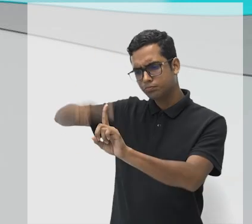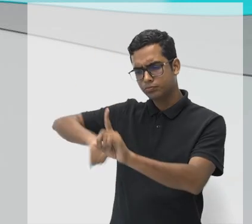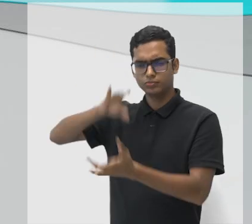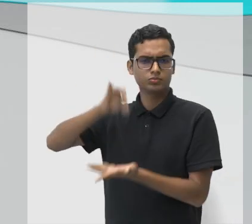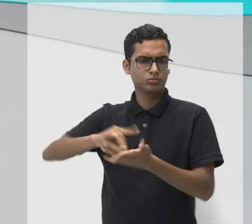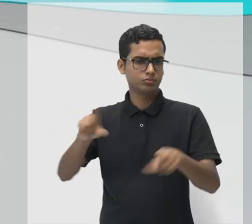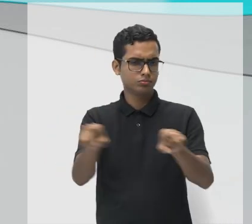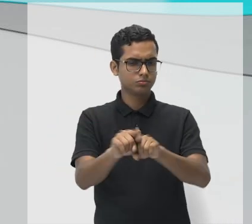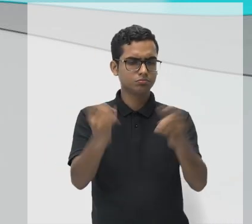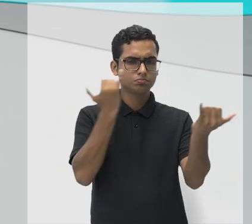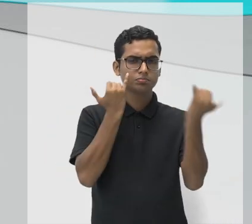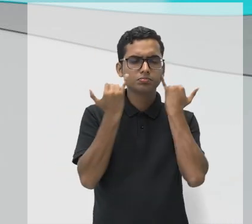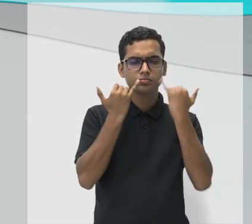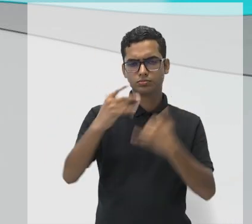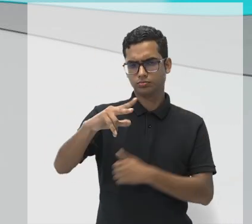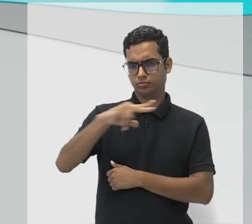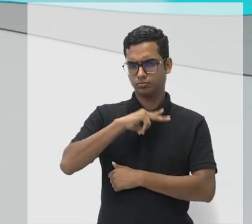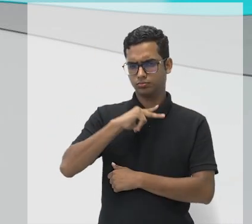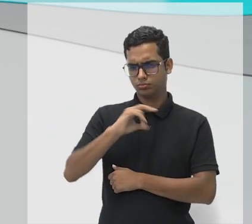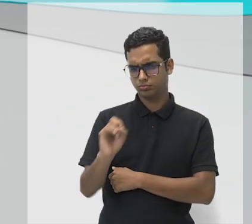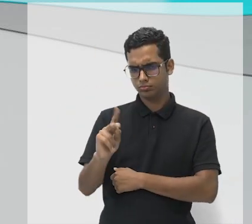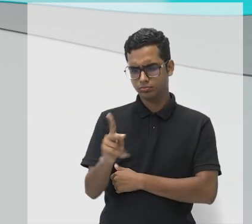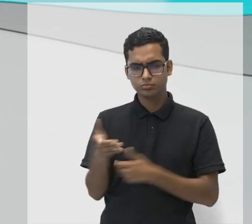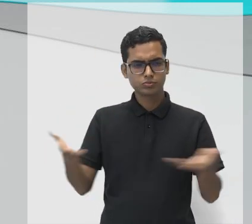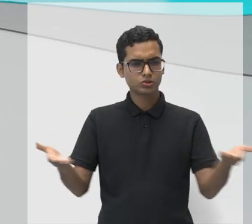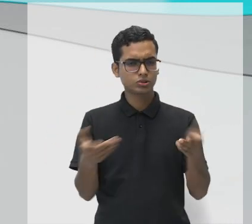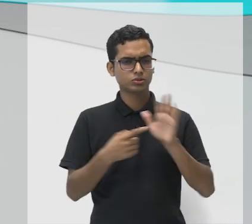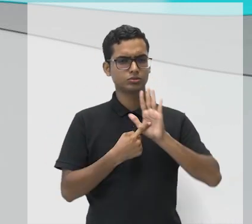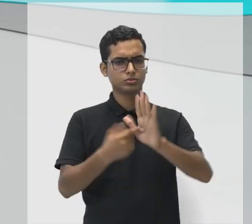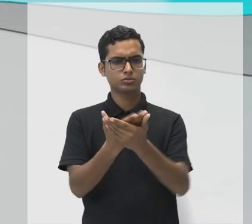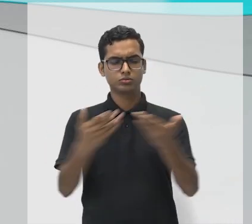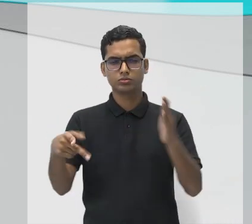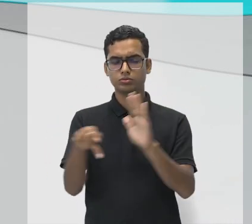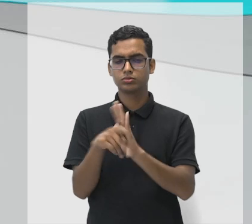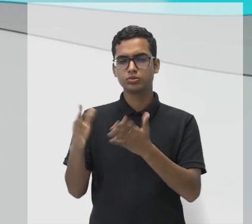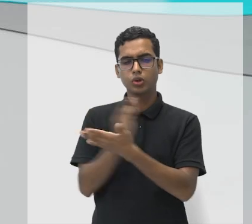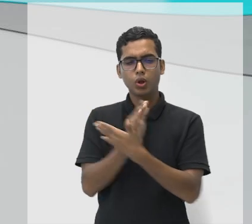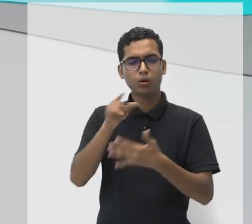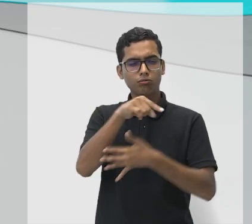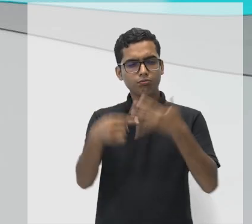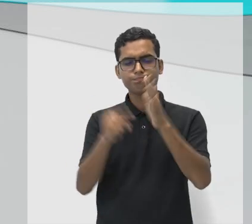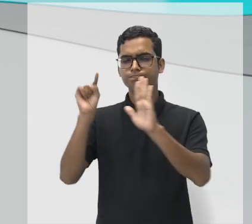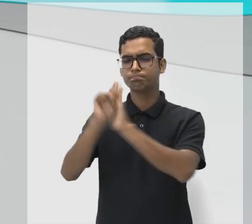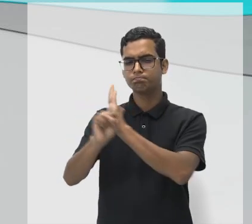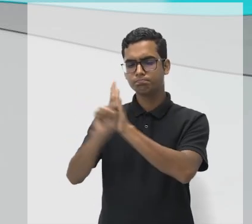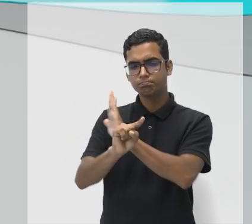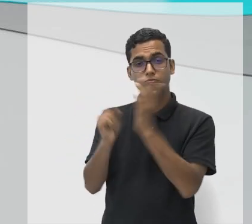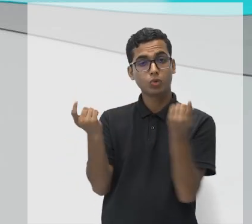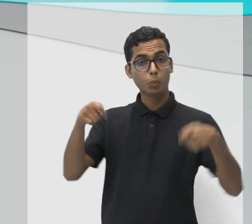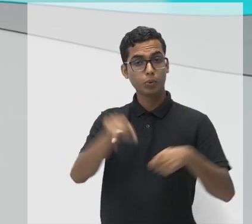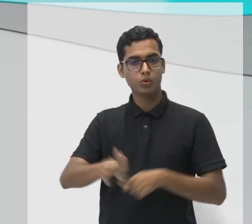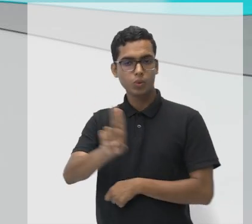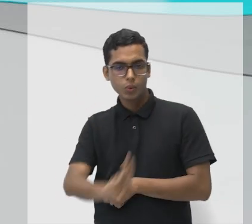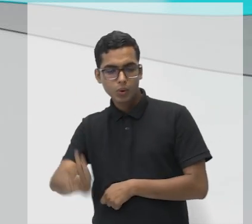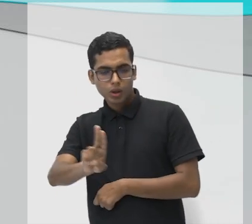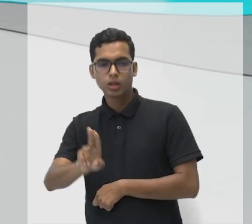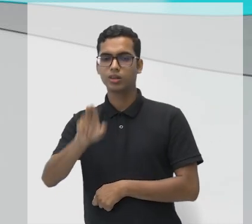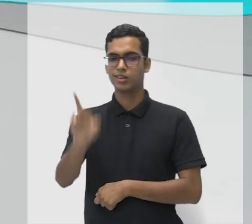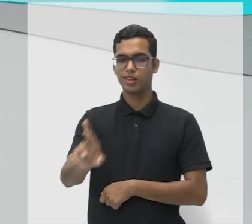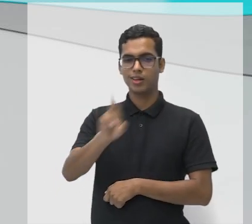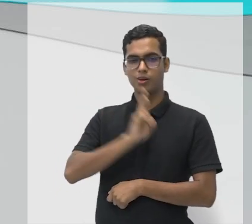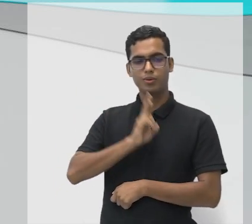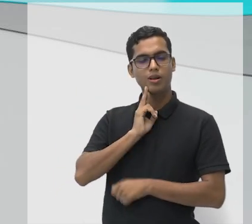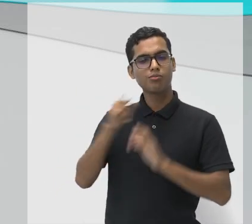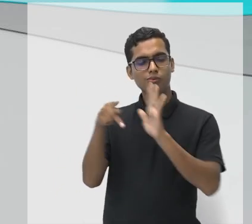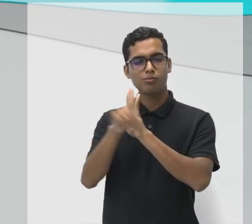São as informações pessoais. Agora eu vou mostrar para vocês algumas perguntas que vocês podem utilizar respondendo essas perguntinhas